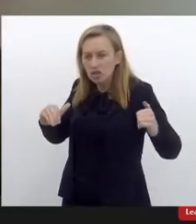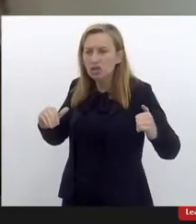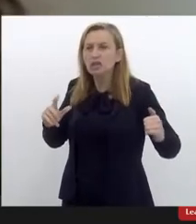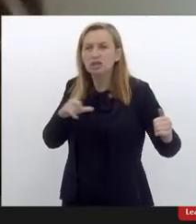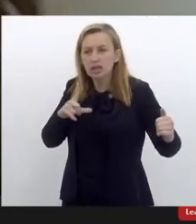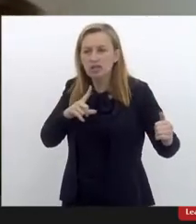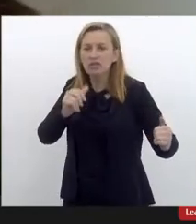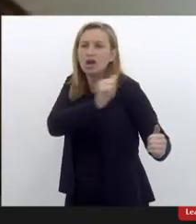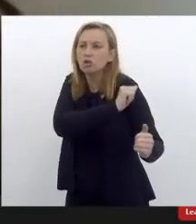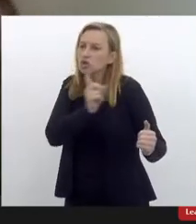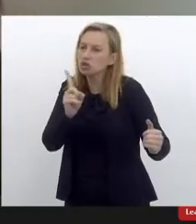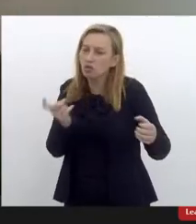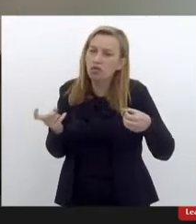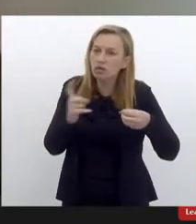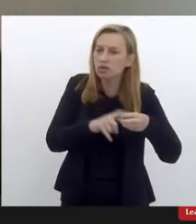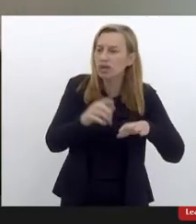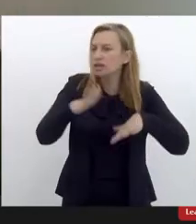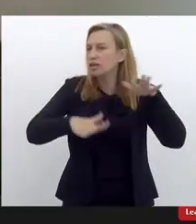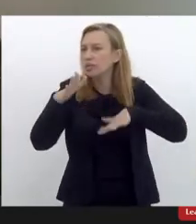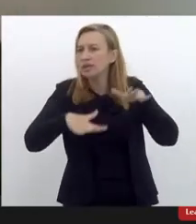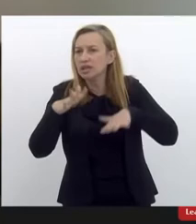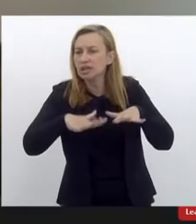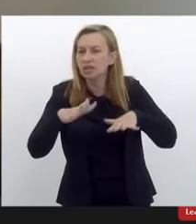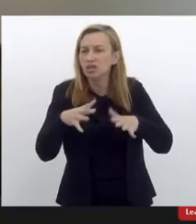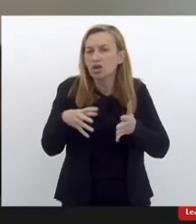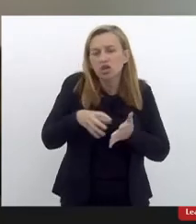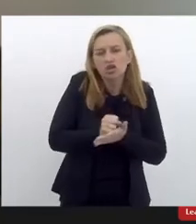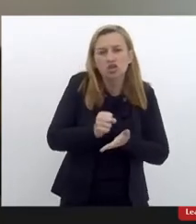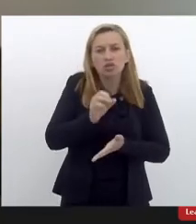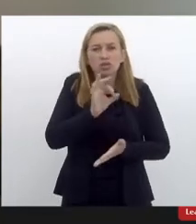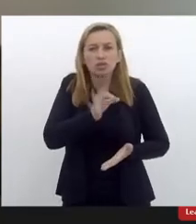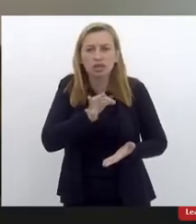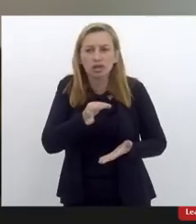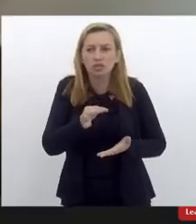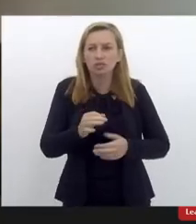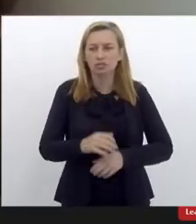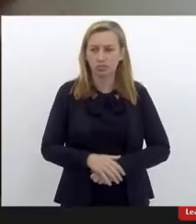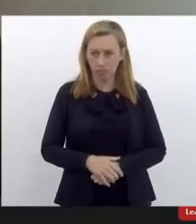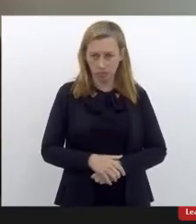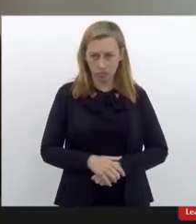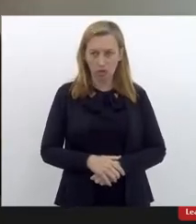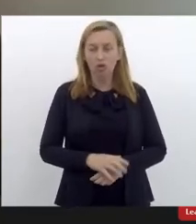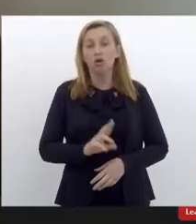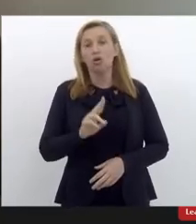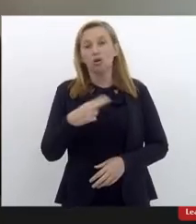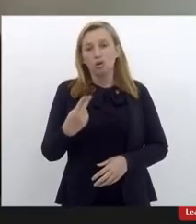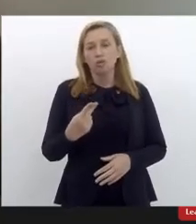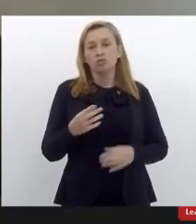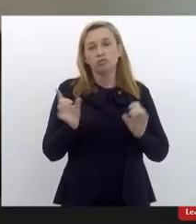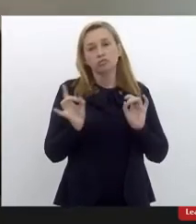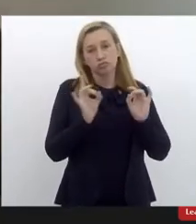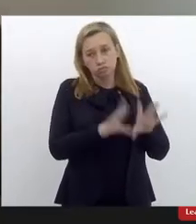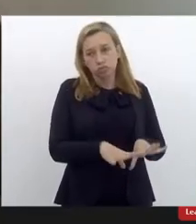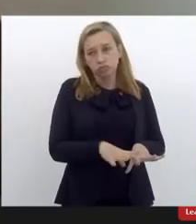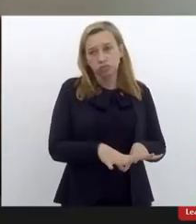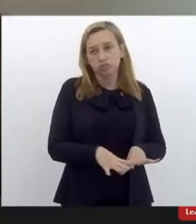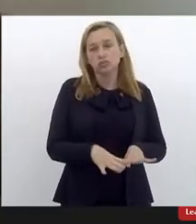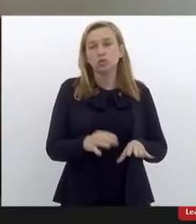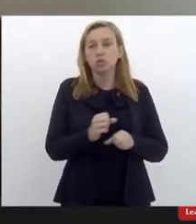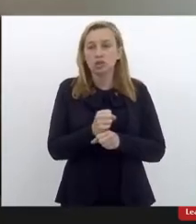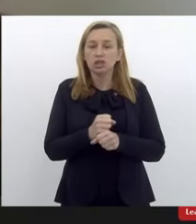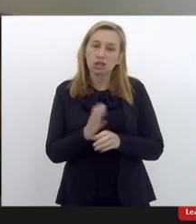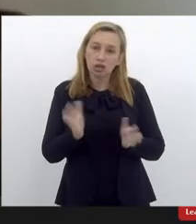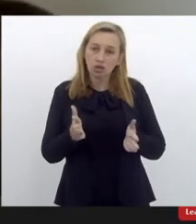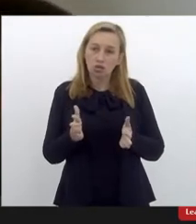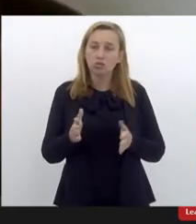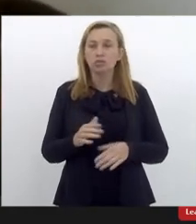retornaram, independentemente de ter isso, esse registro oficial de taxa de evasão, ou mesmo de abandono, assim, no caso desse ano, no